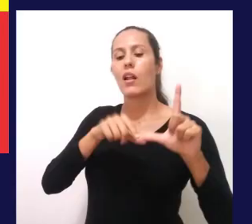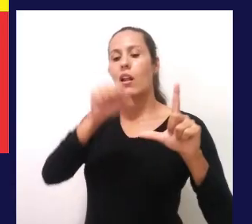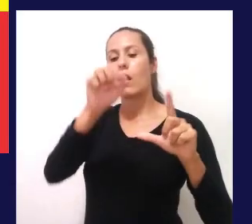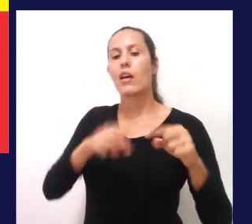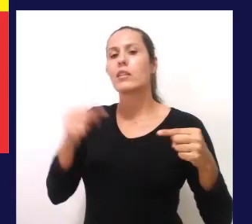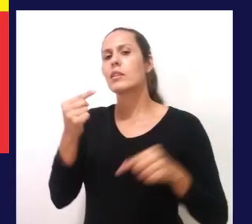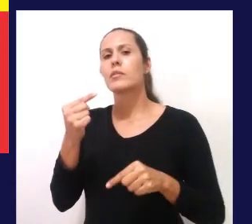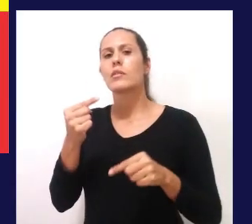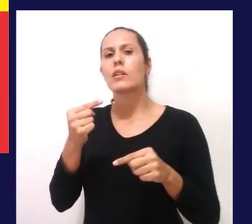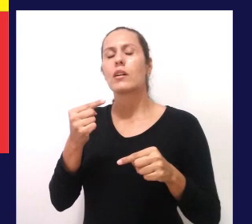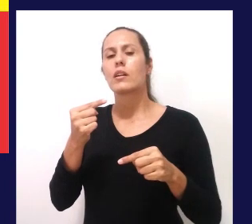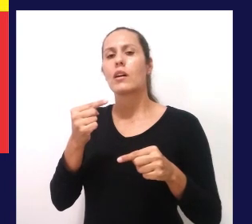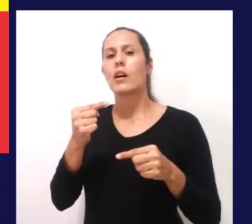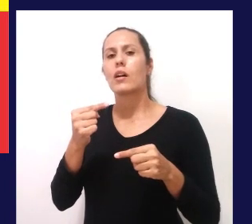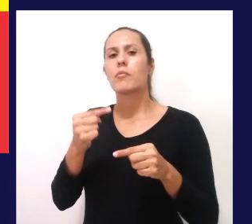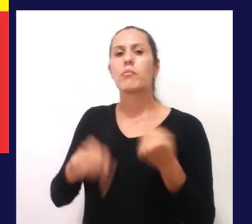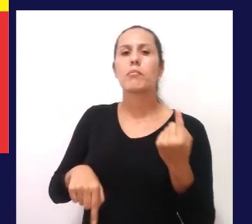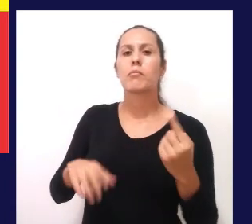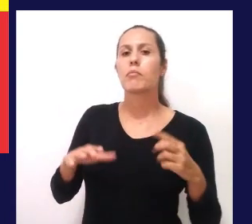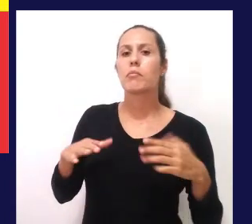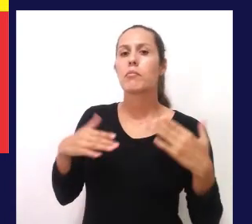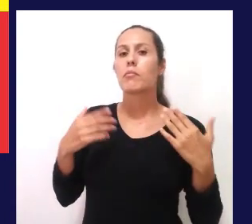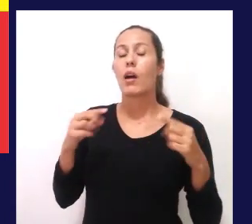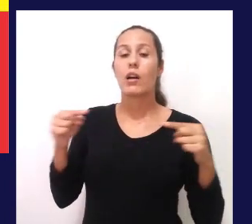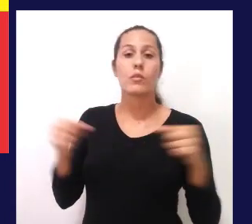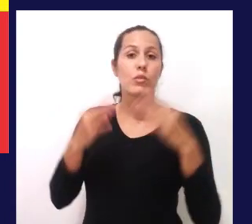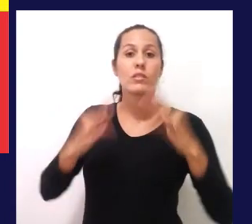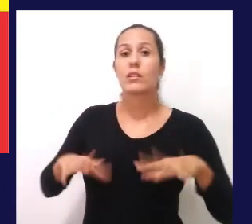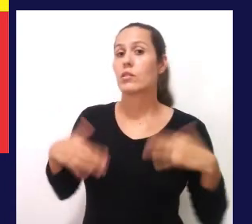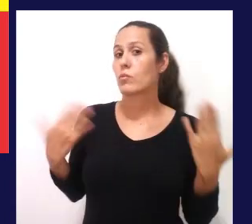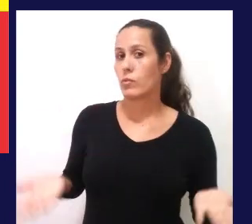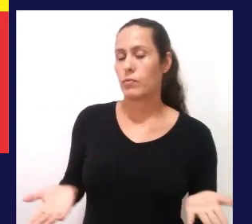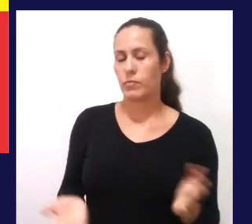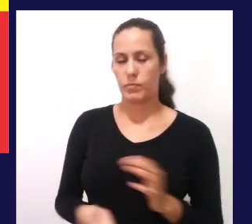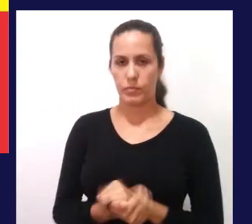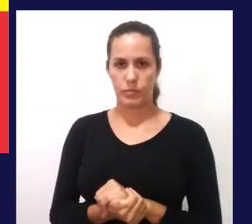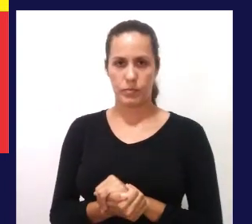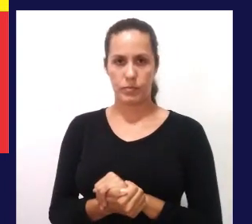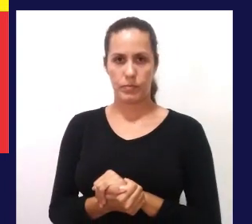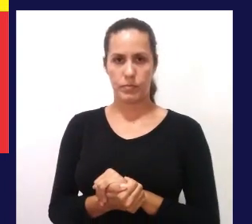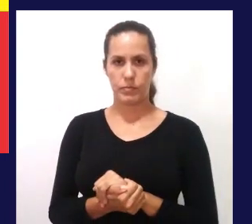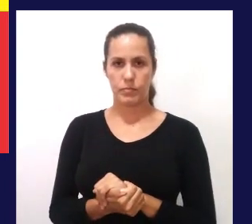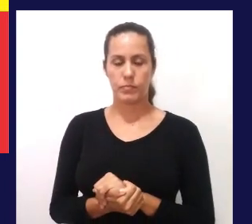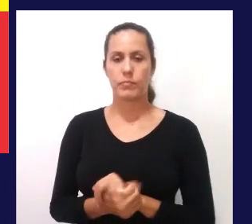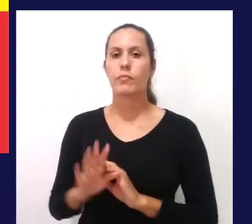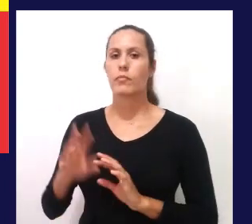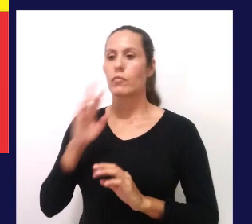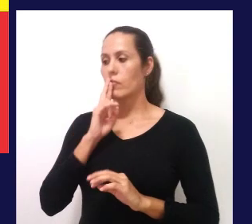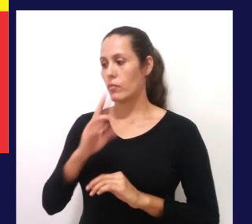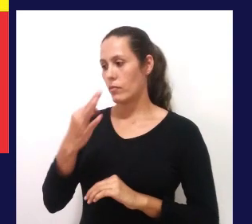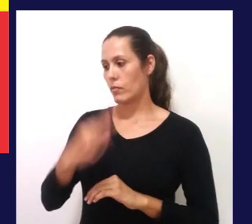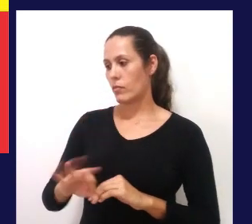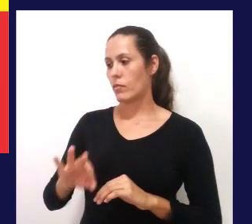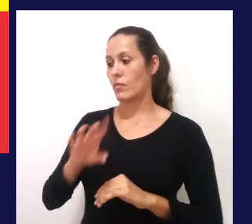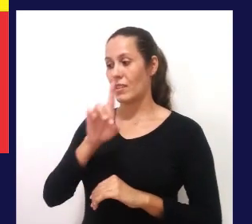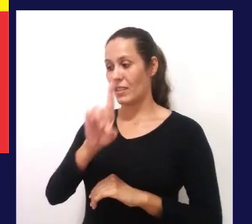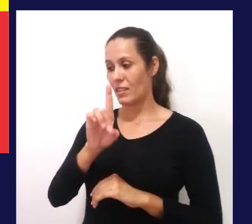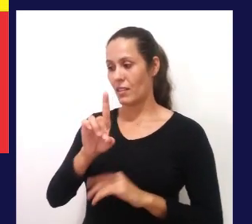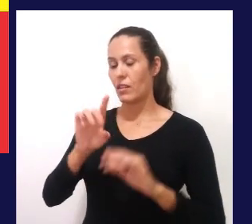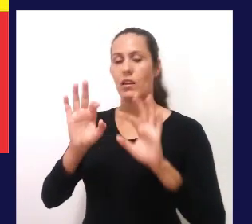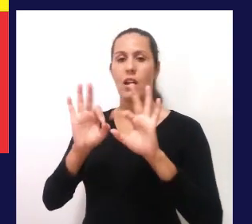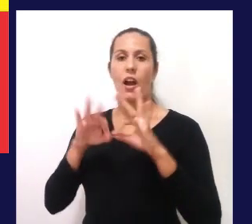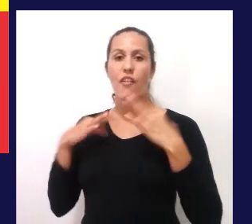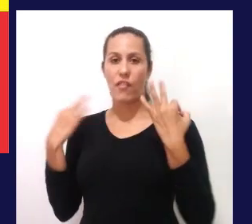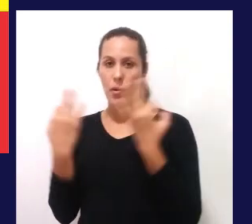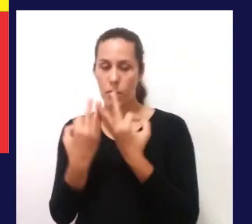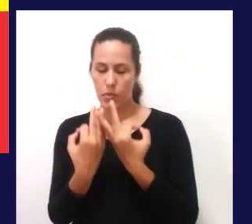incorreta? Bora lá ver qual é a resposta certa? Observe aí na telinha. A família deve informar